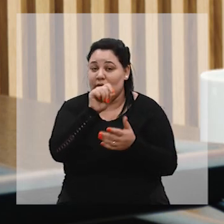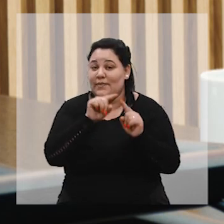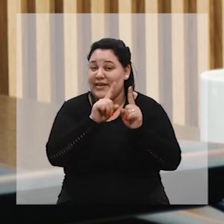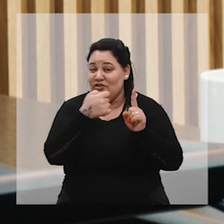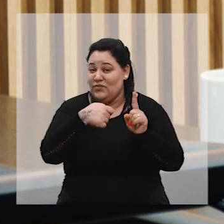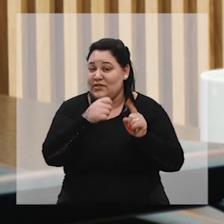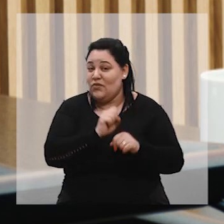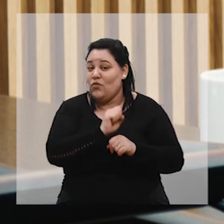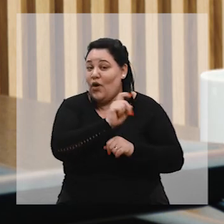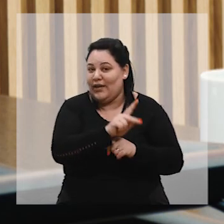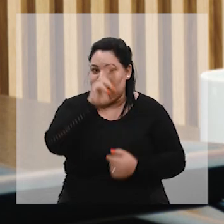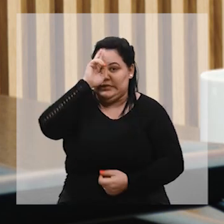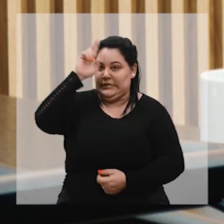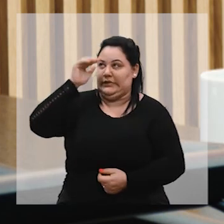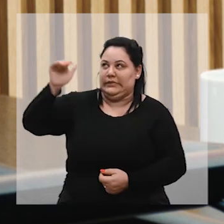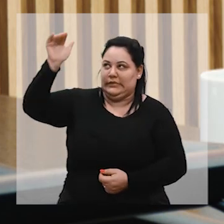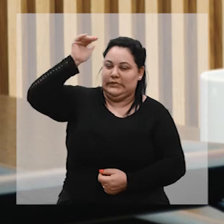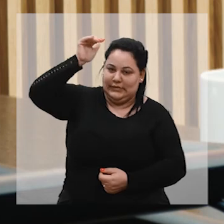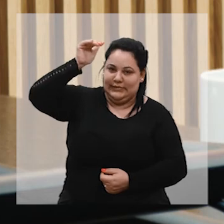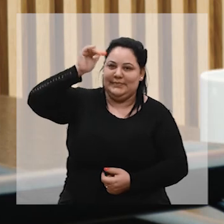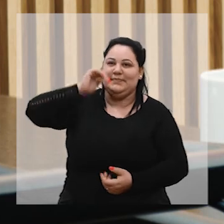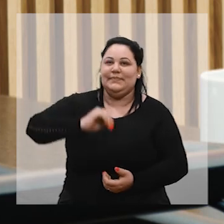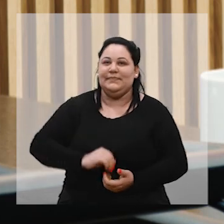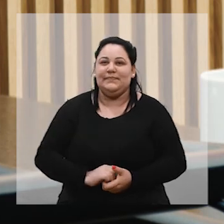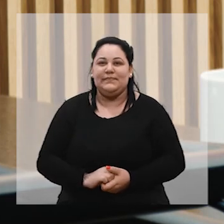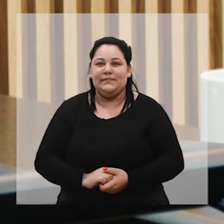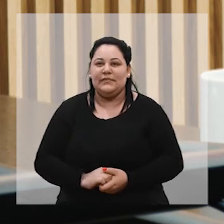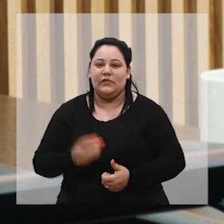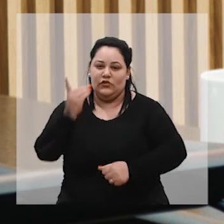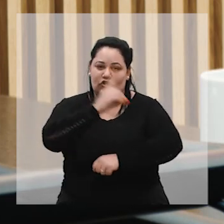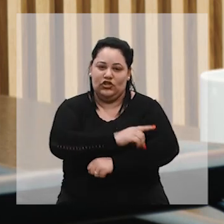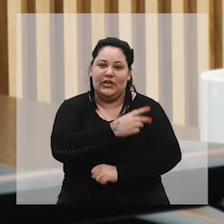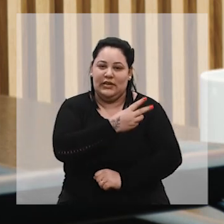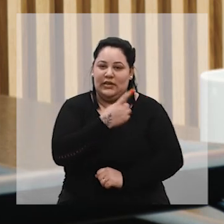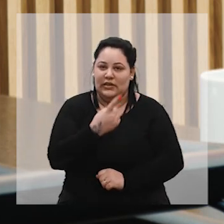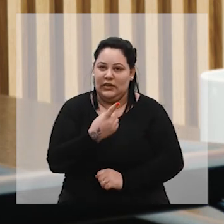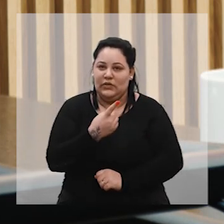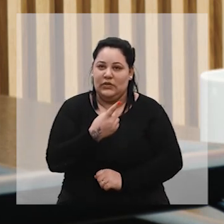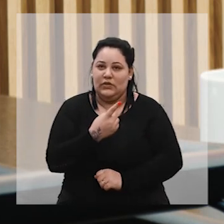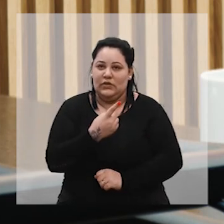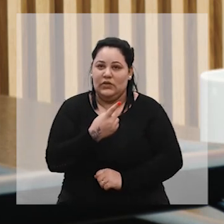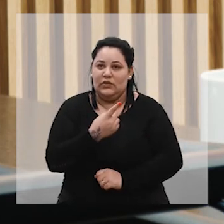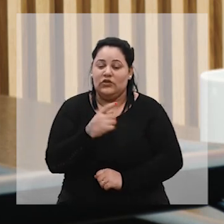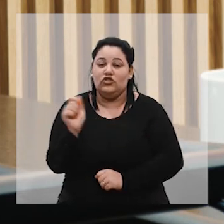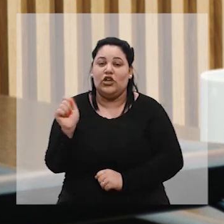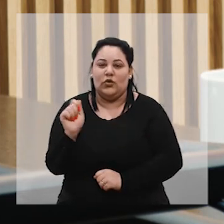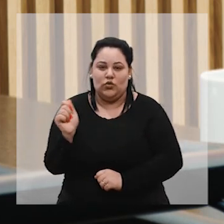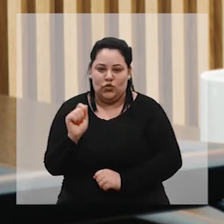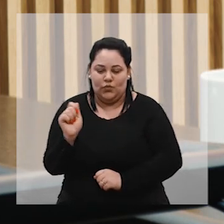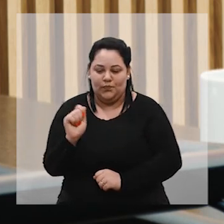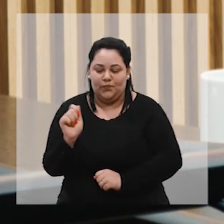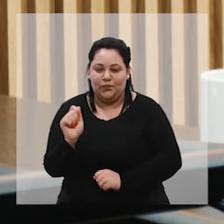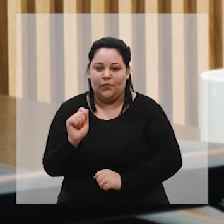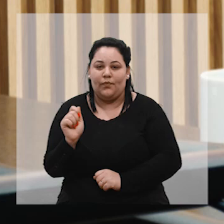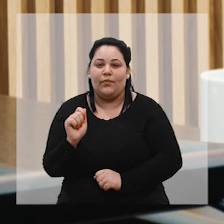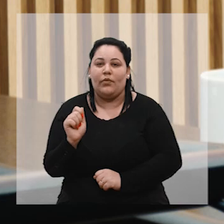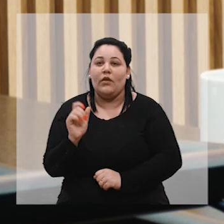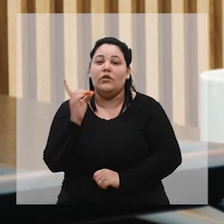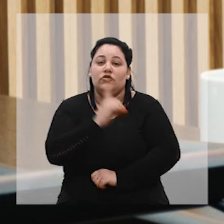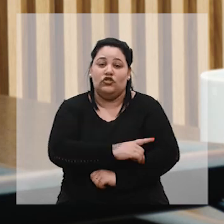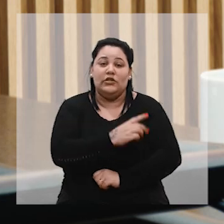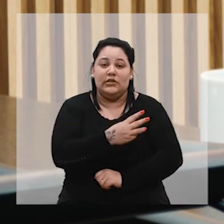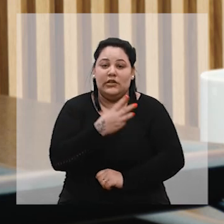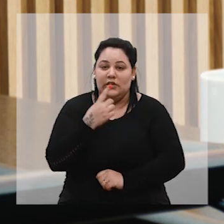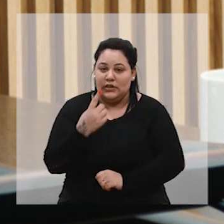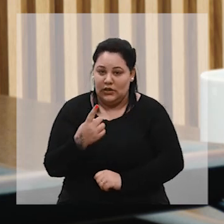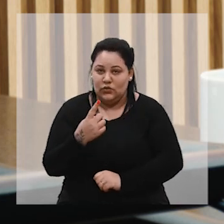definido, mas nós precisamos de um ok da diretoria, assim, dos maioral, né? Que é dia 31 desse mês agora. De agosto. Isso, de agosto. Então,